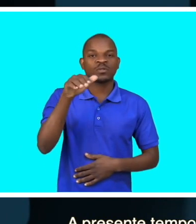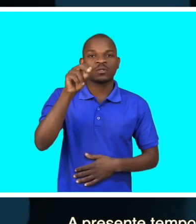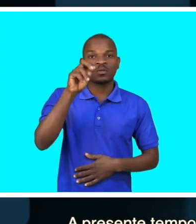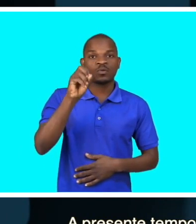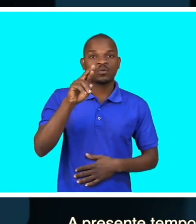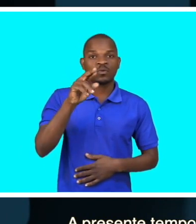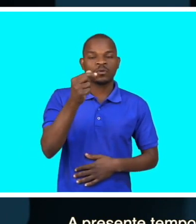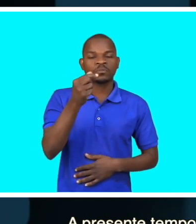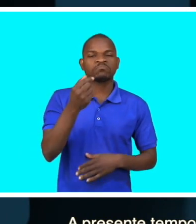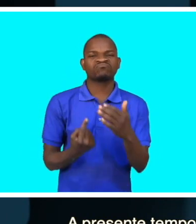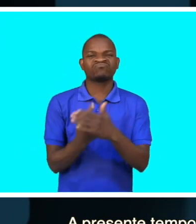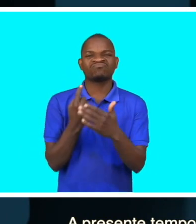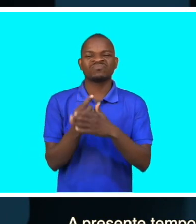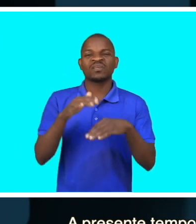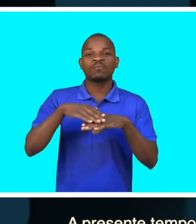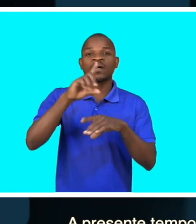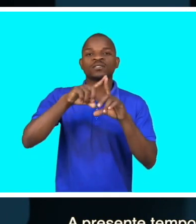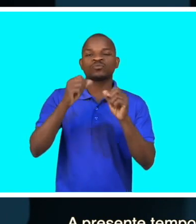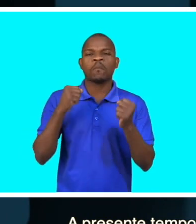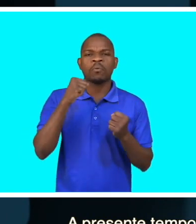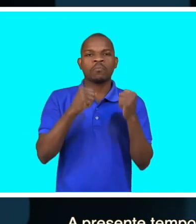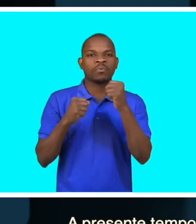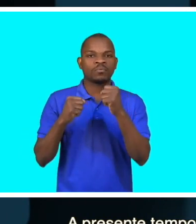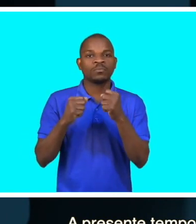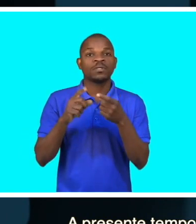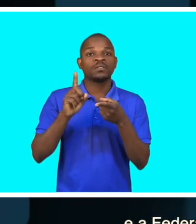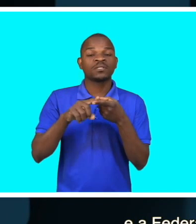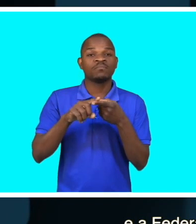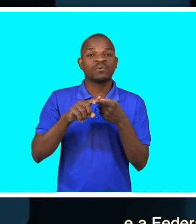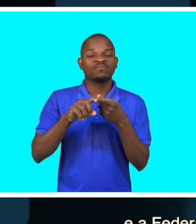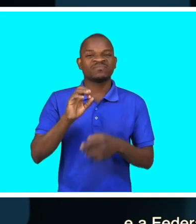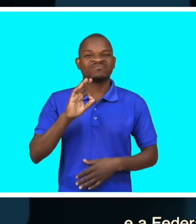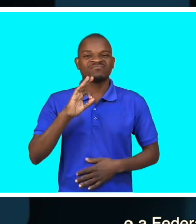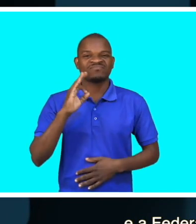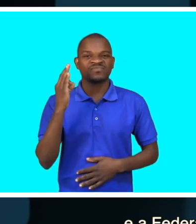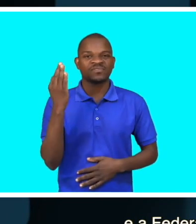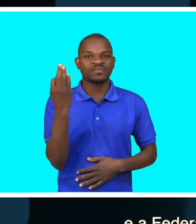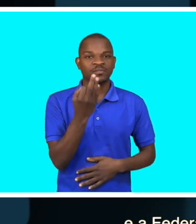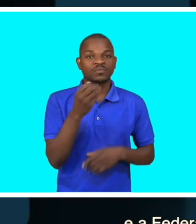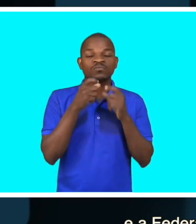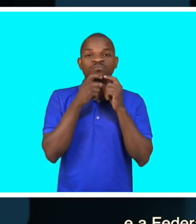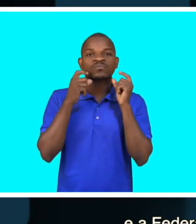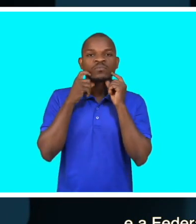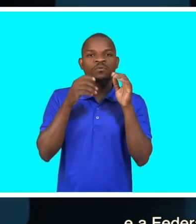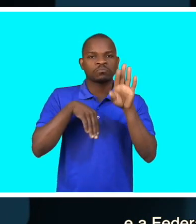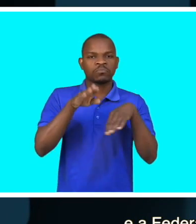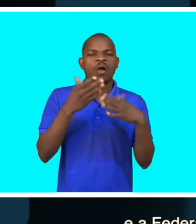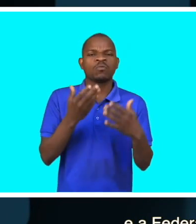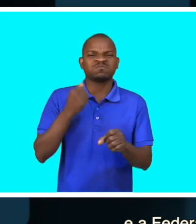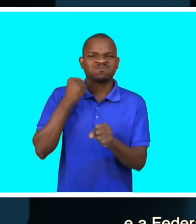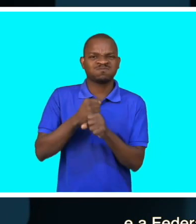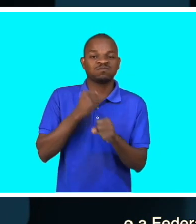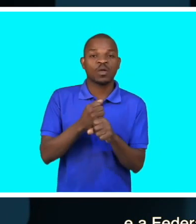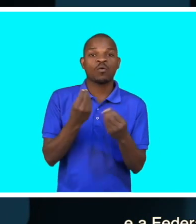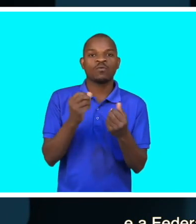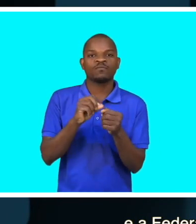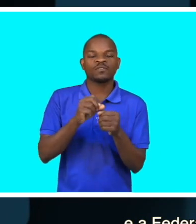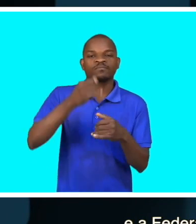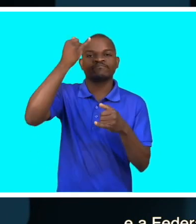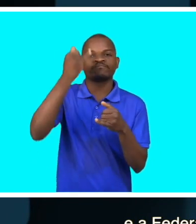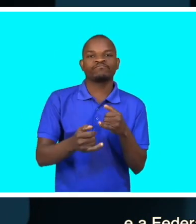Norte, é que mais casos de violência registrou. E a Federação Moçambicana de Futebol já está a trabalhar